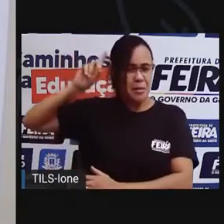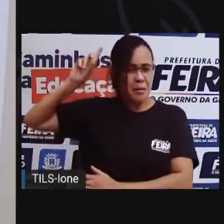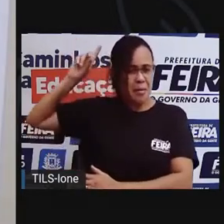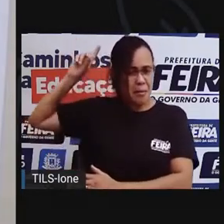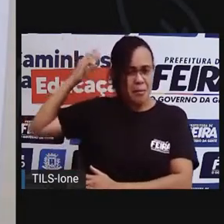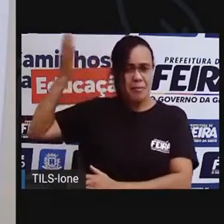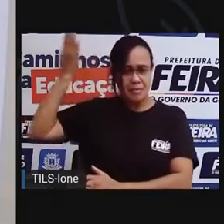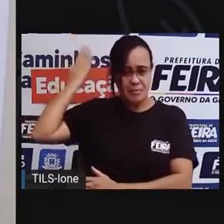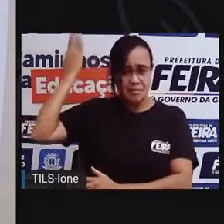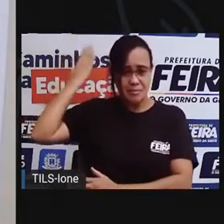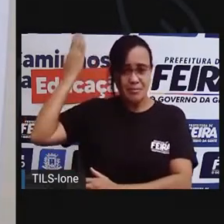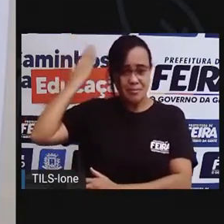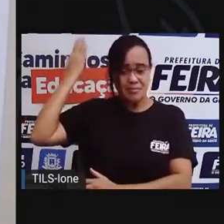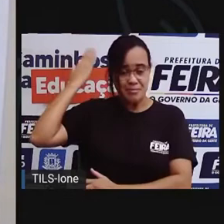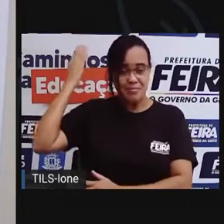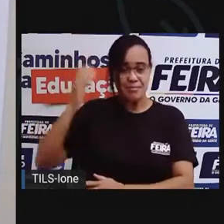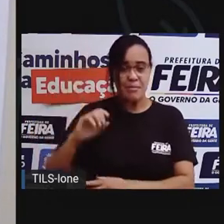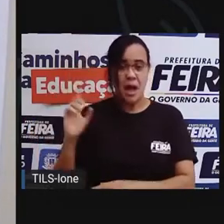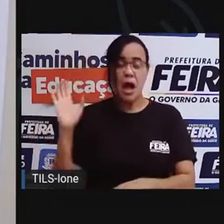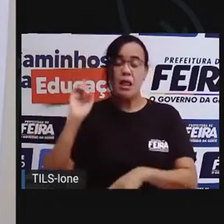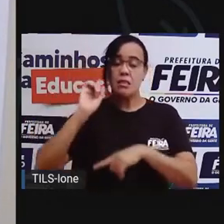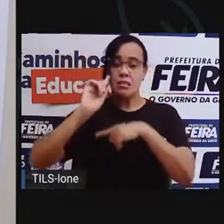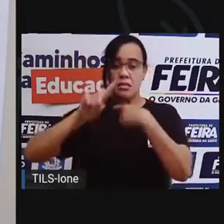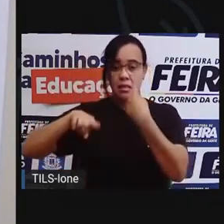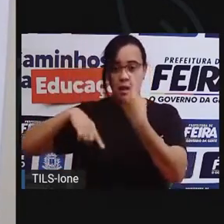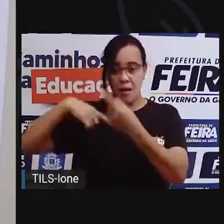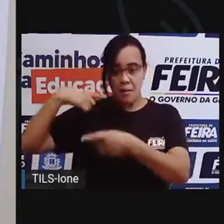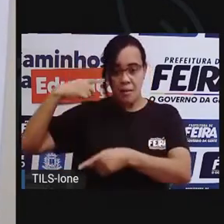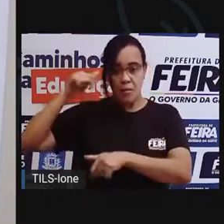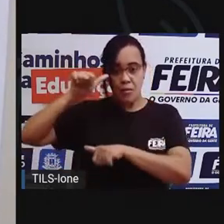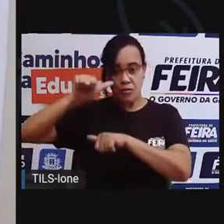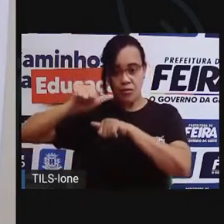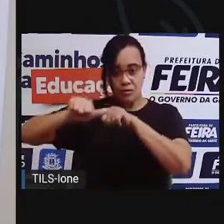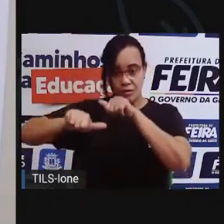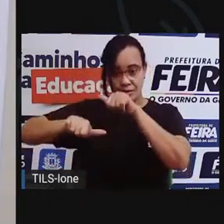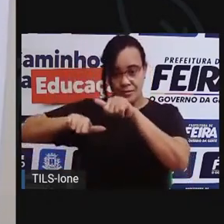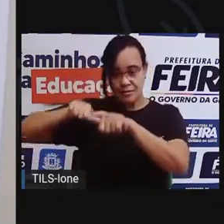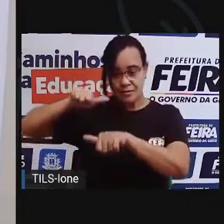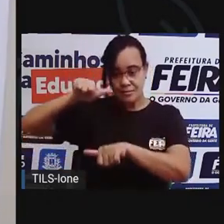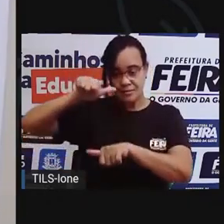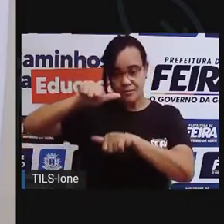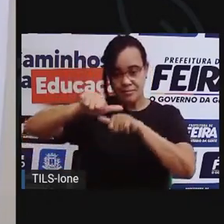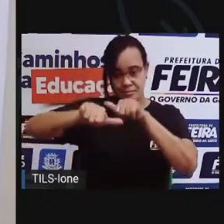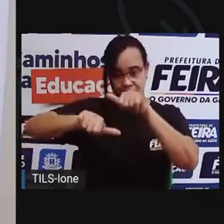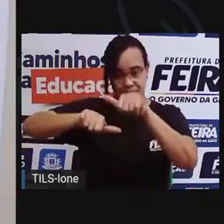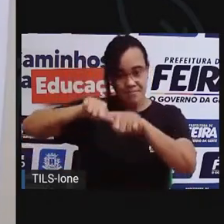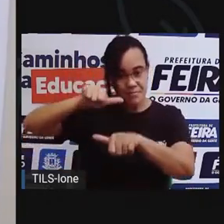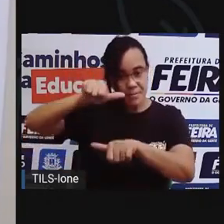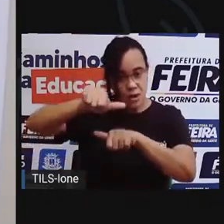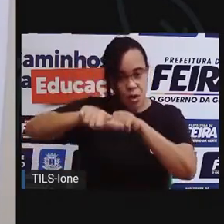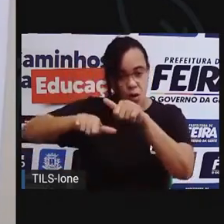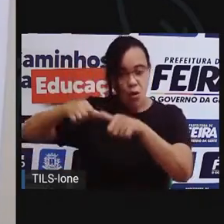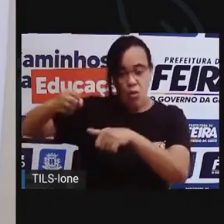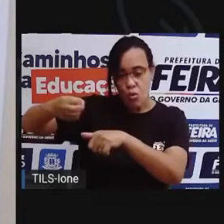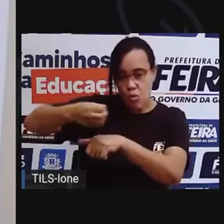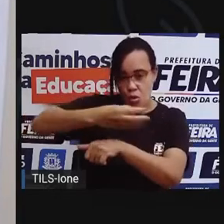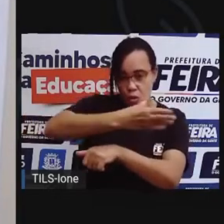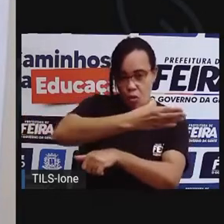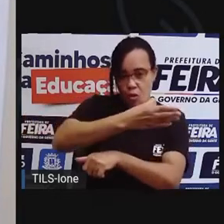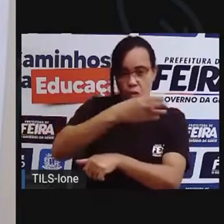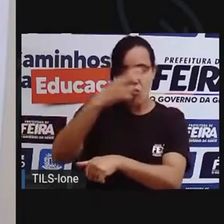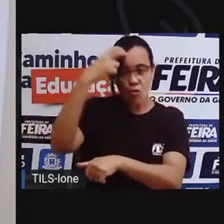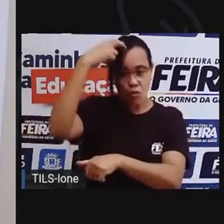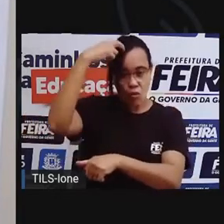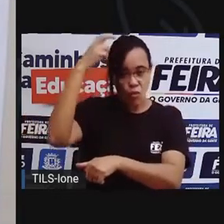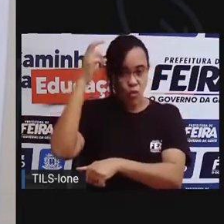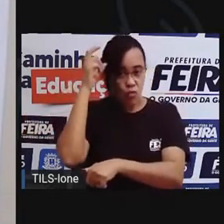tempo atrás. E de lá para cá foi se renovando, outras culturas foram